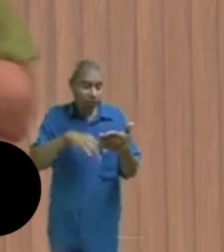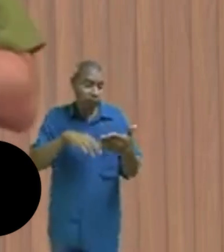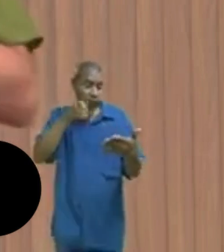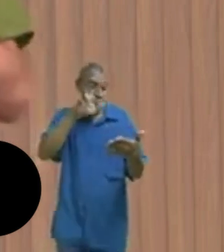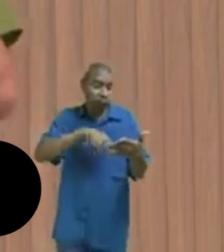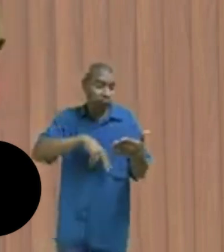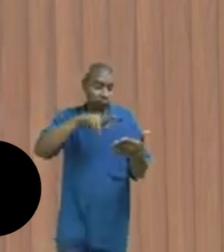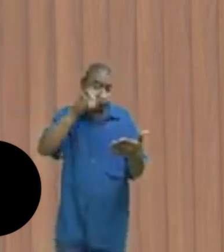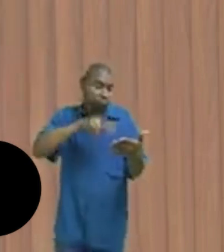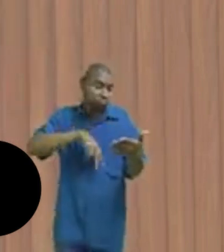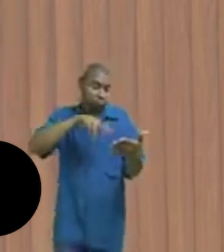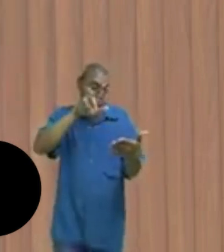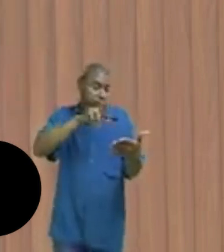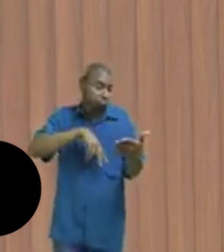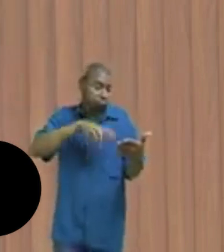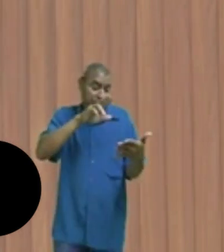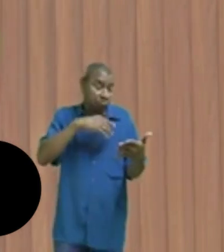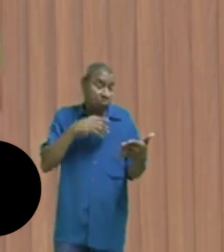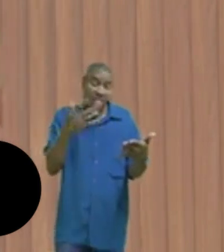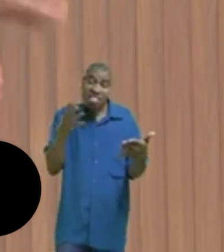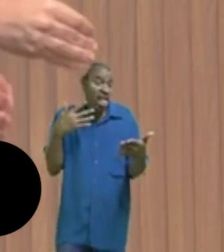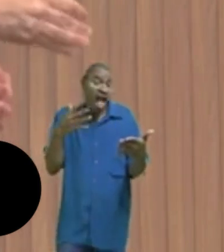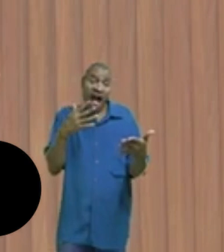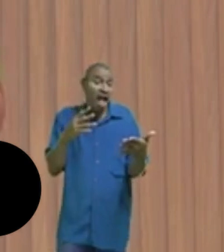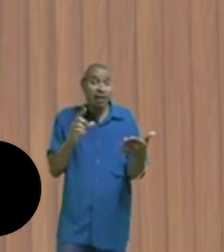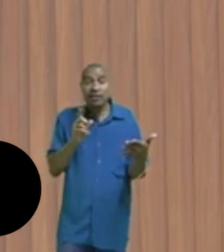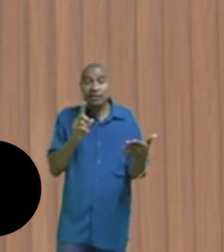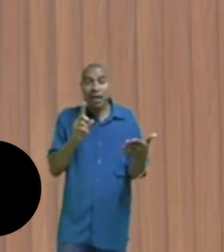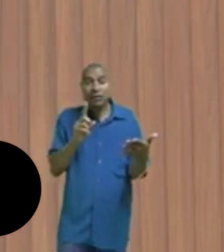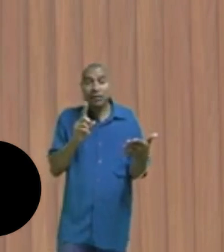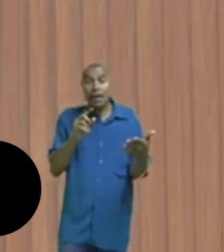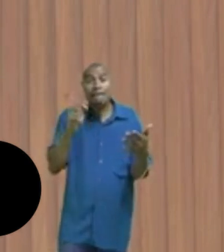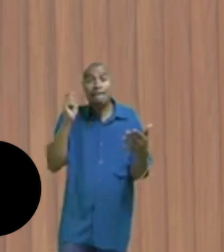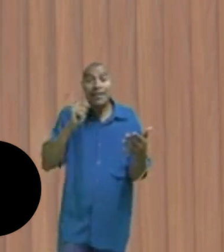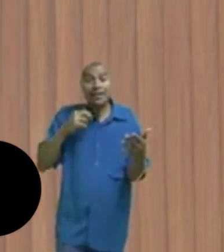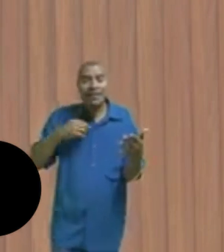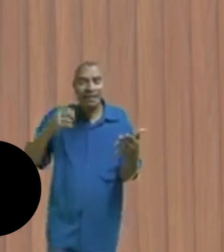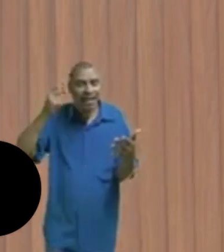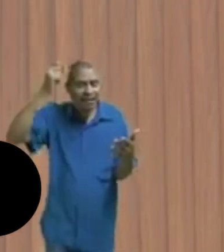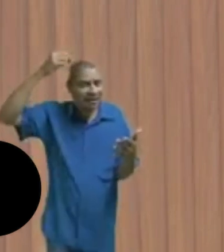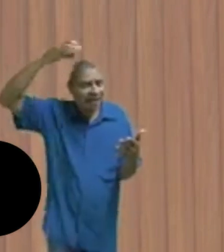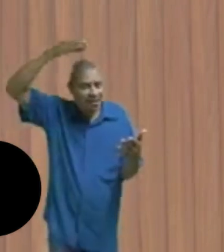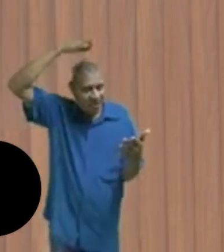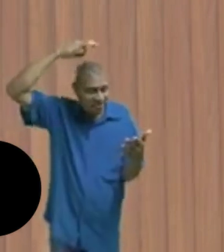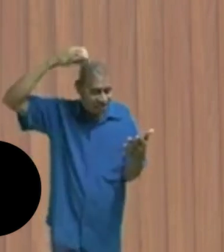lê, não se curva diante do Cristo ressurreto?